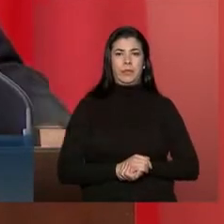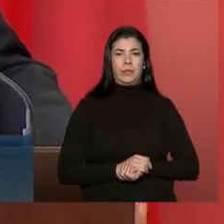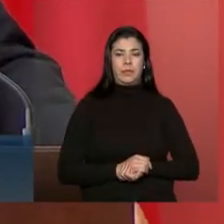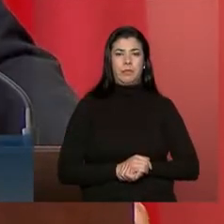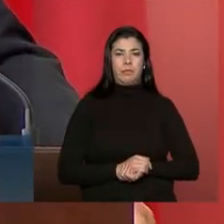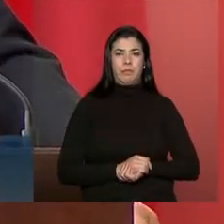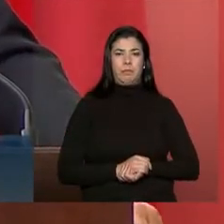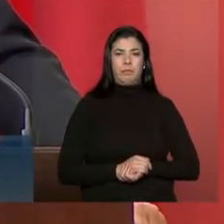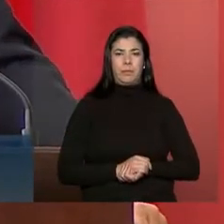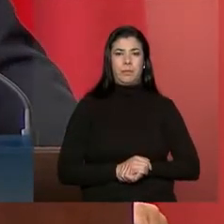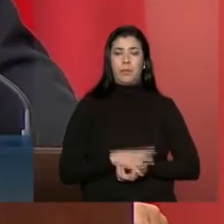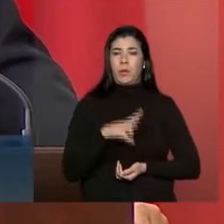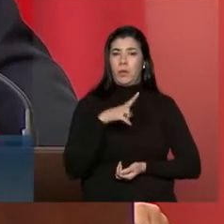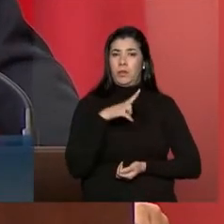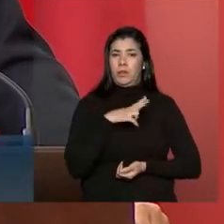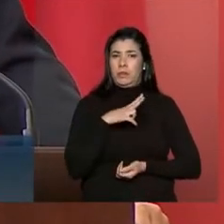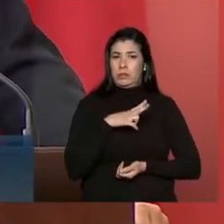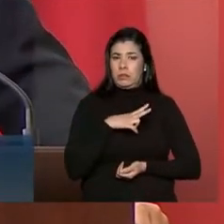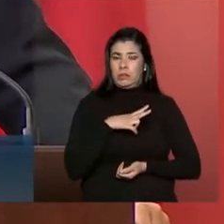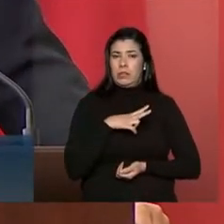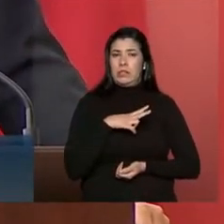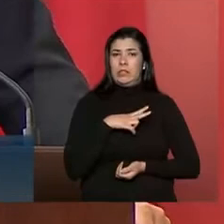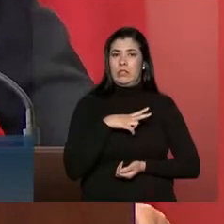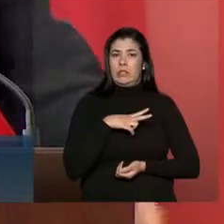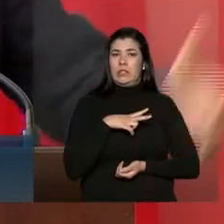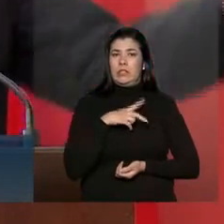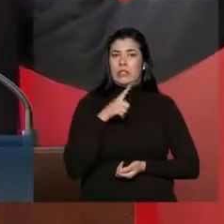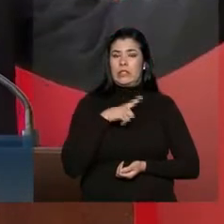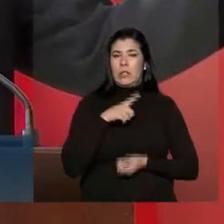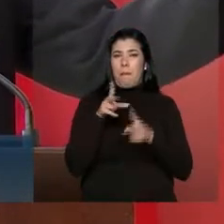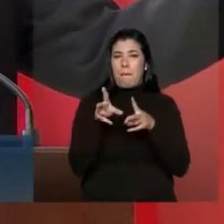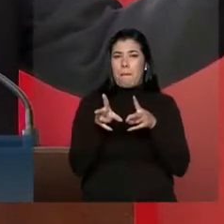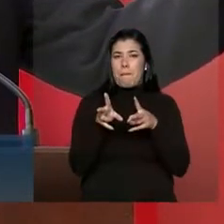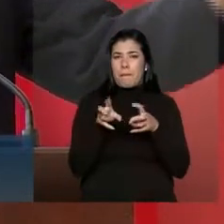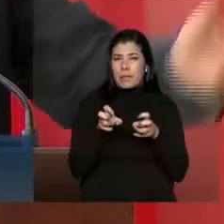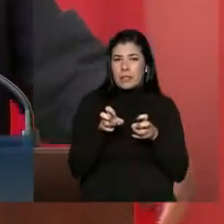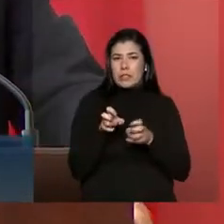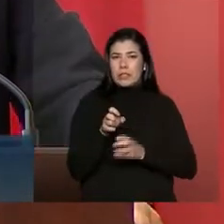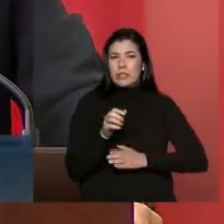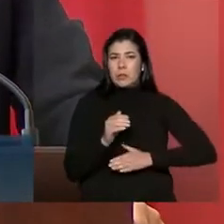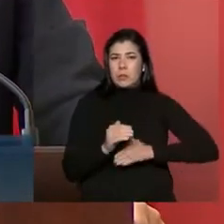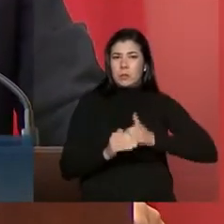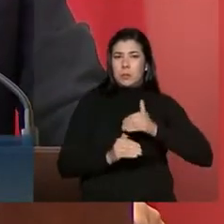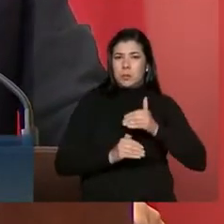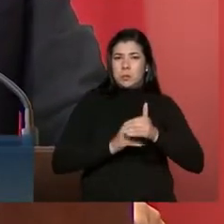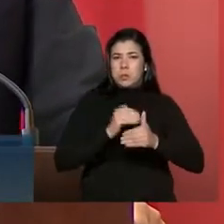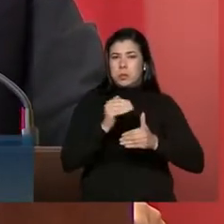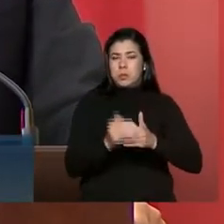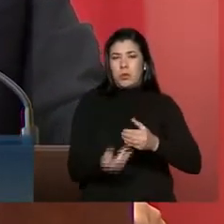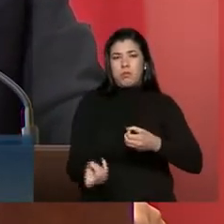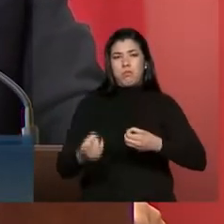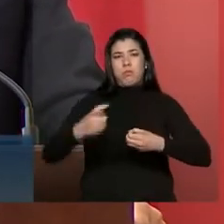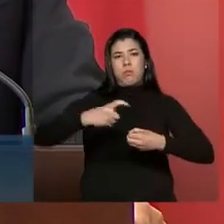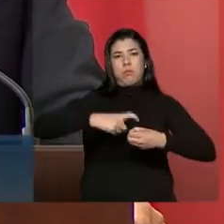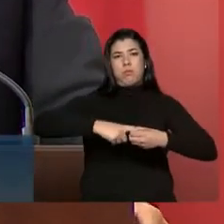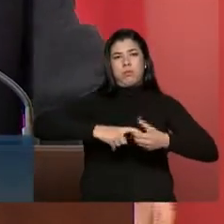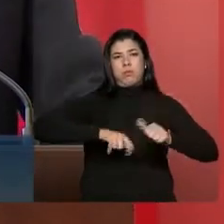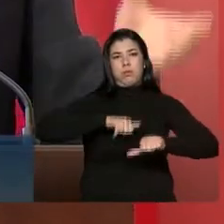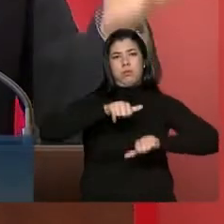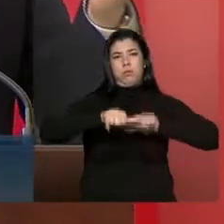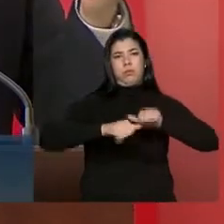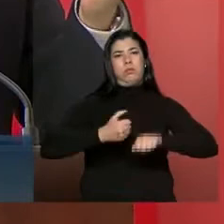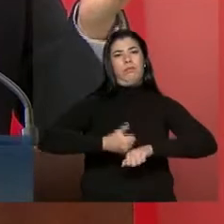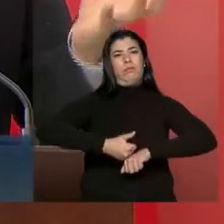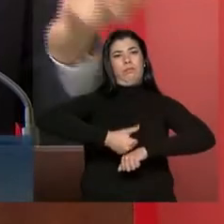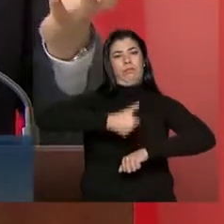particularmente no contexto de fraca recuperação da economia mundial, a intensificação